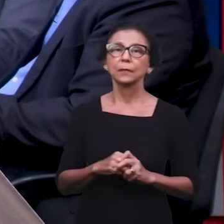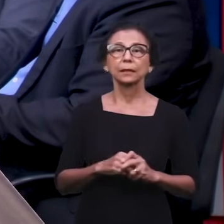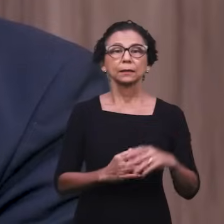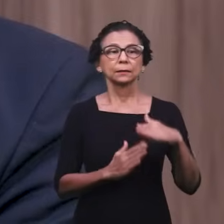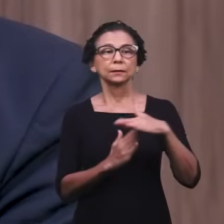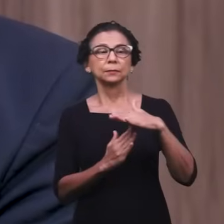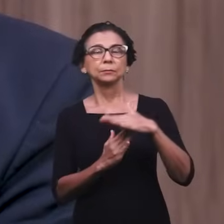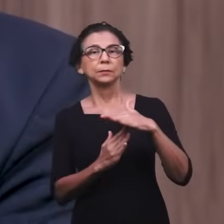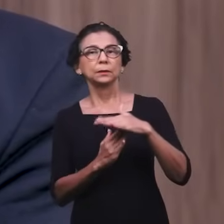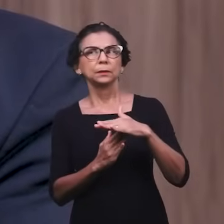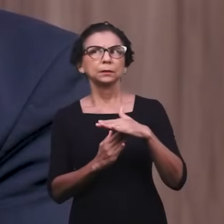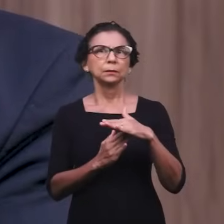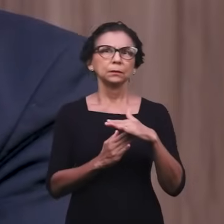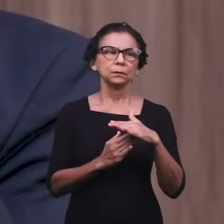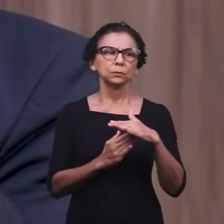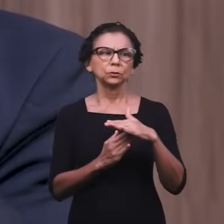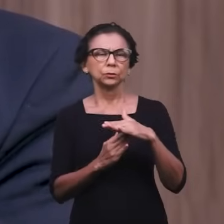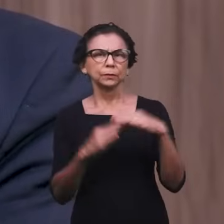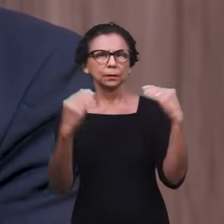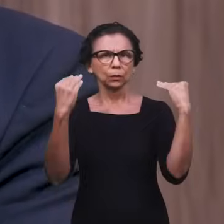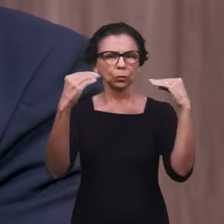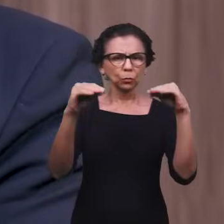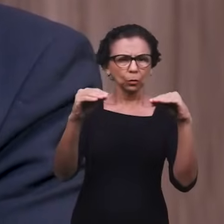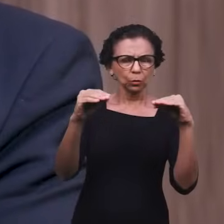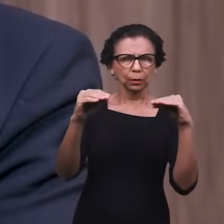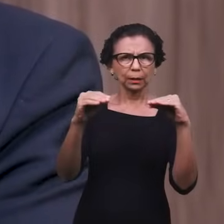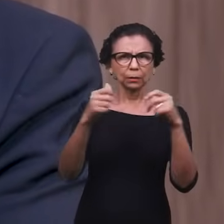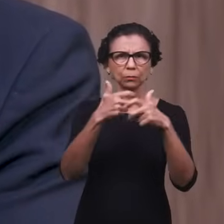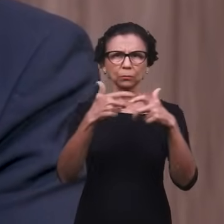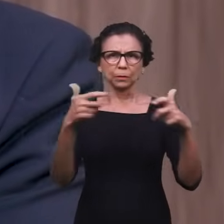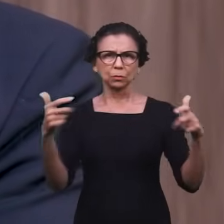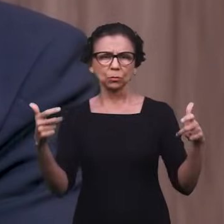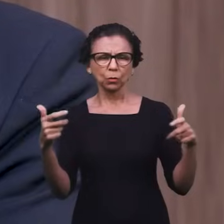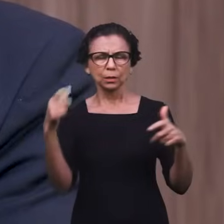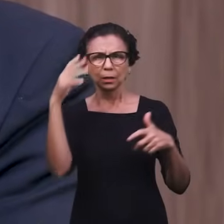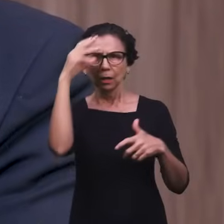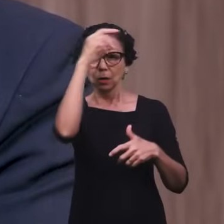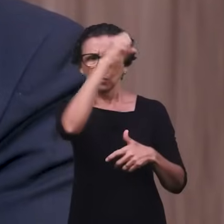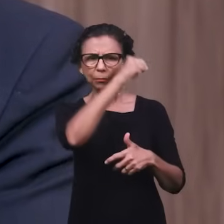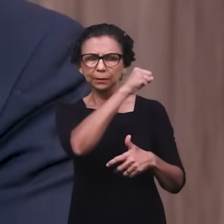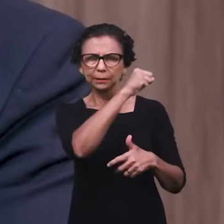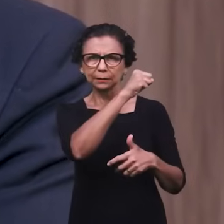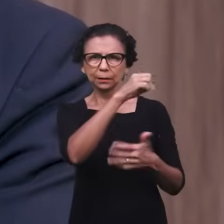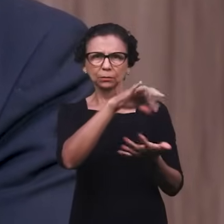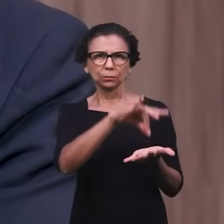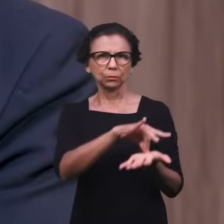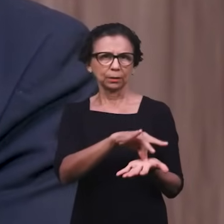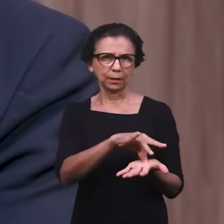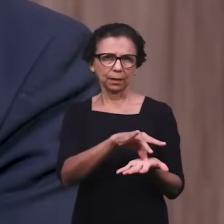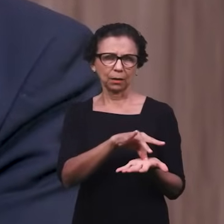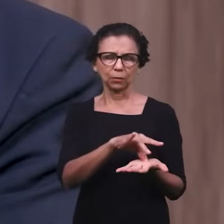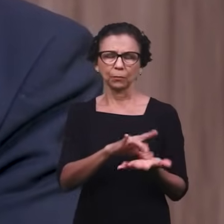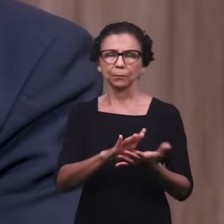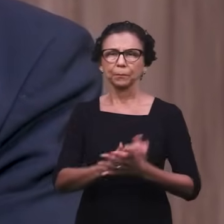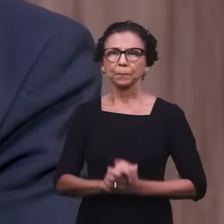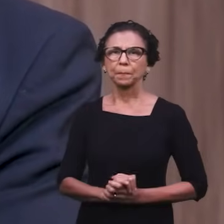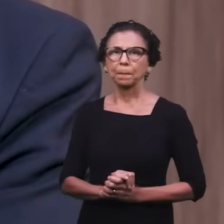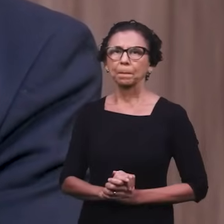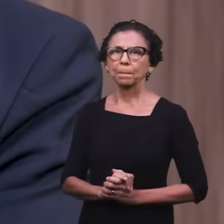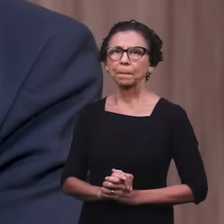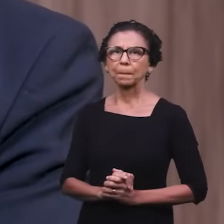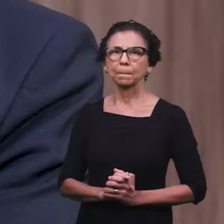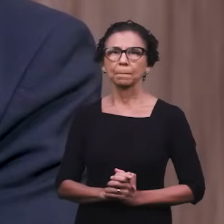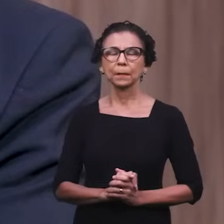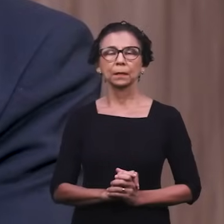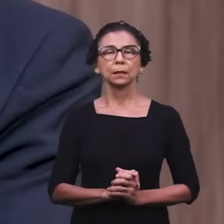limites também de uma compreensão total do mundo real. né? Porque o ser humano, ele nasce.